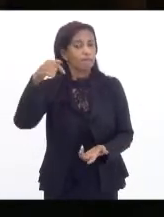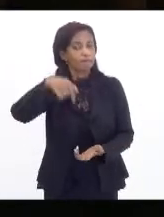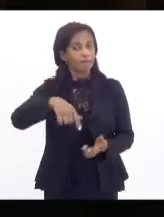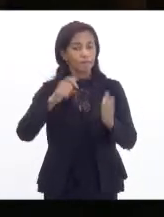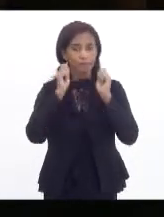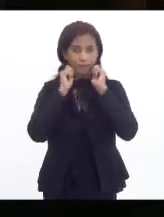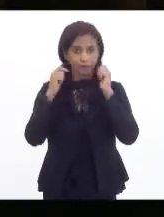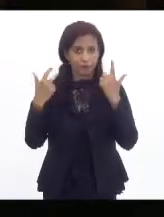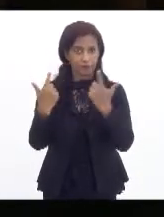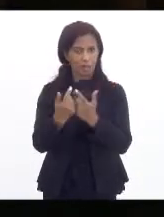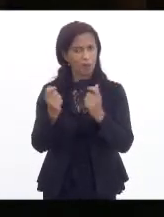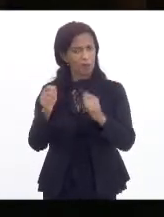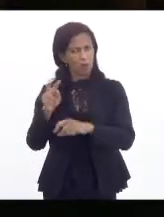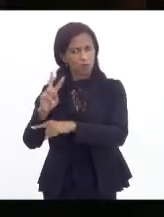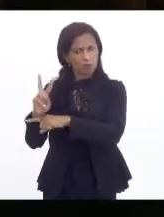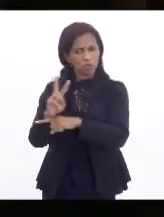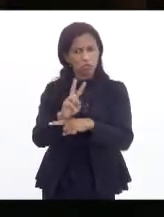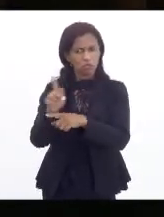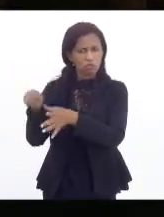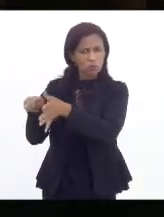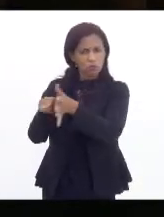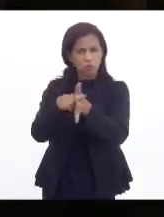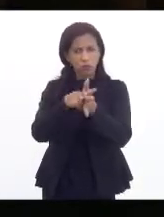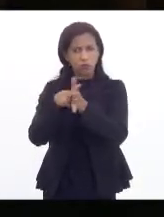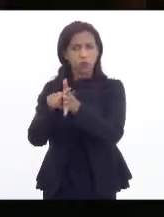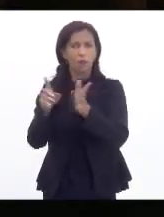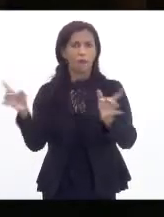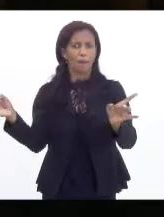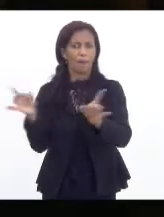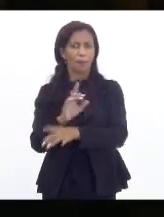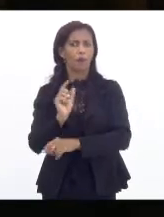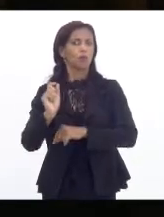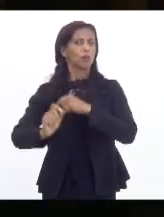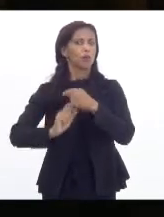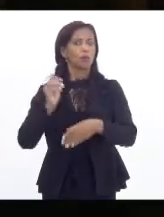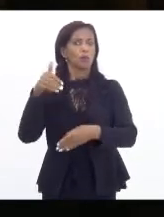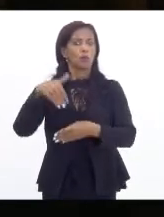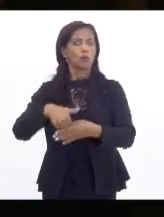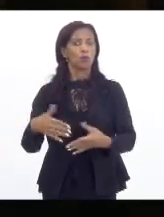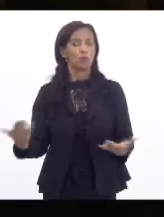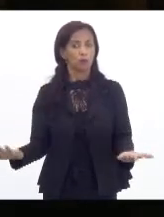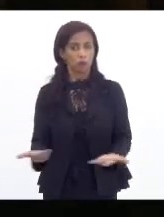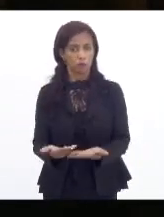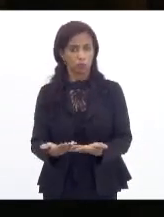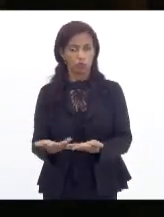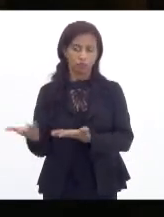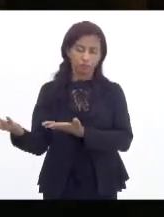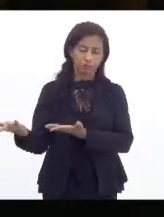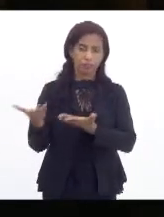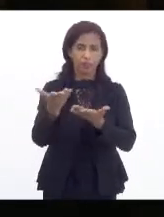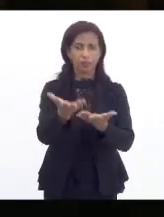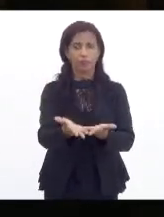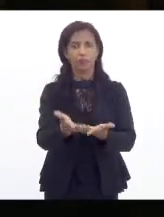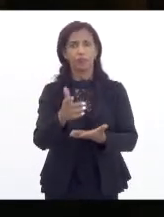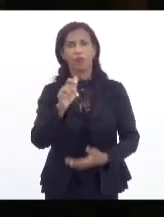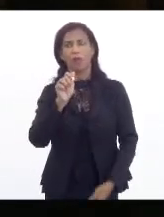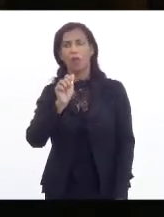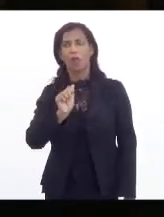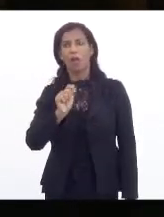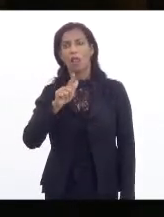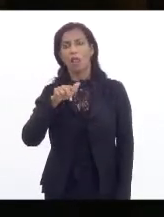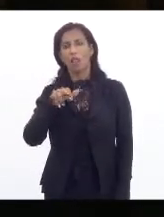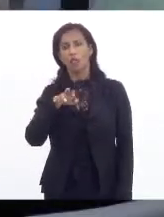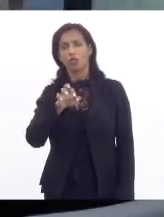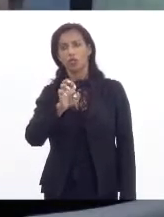casa possa observar de maneira mais concreta o que estamos votando hoje. Eu concedo a parte ao deputado Alexandre